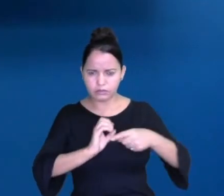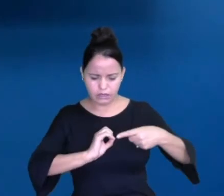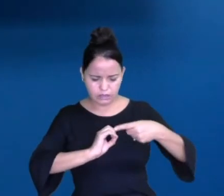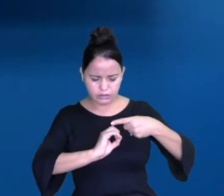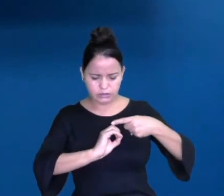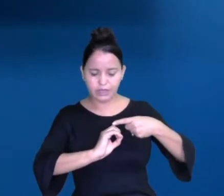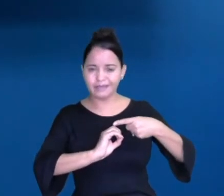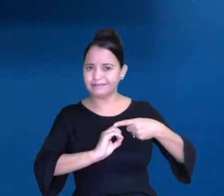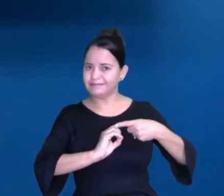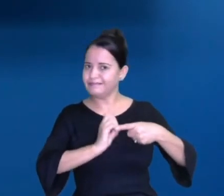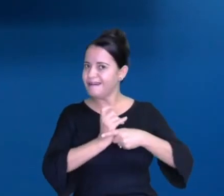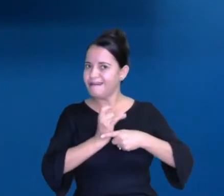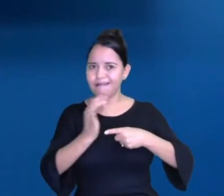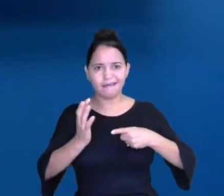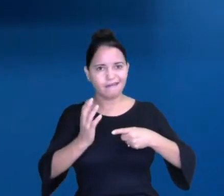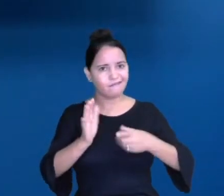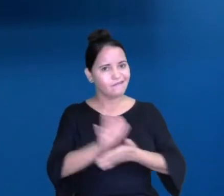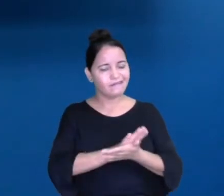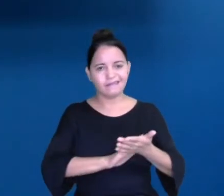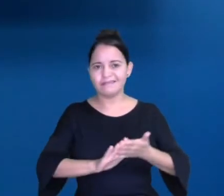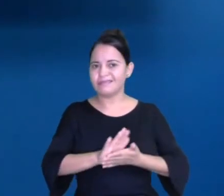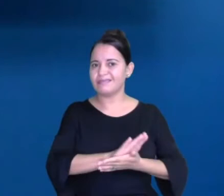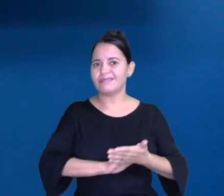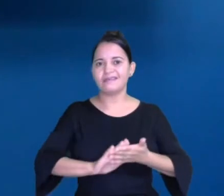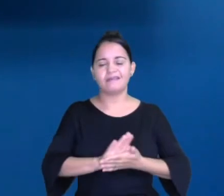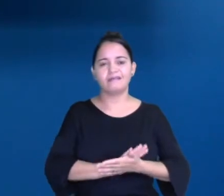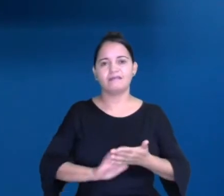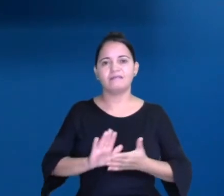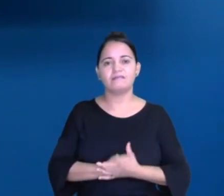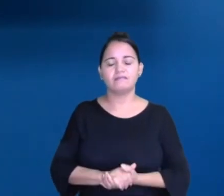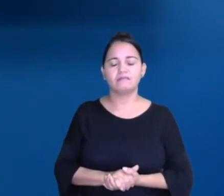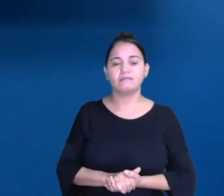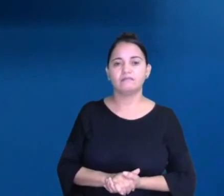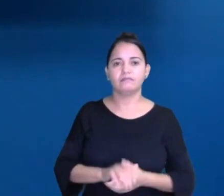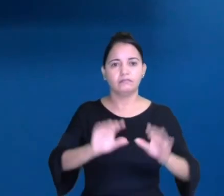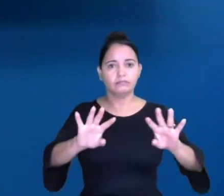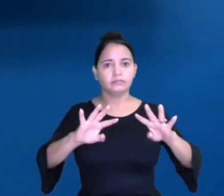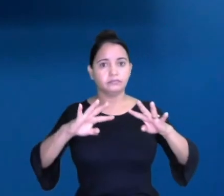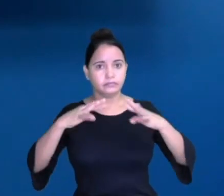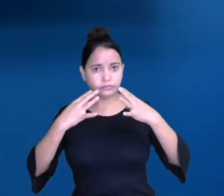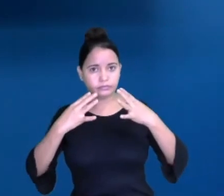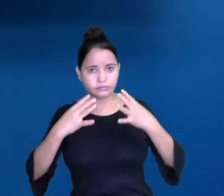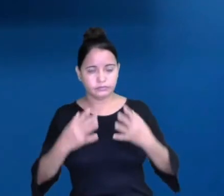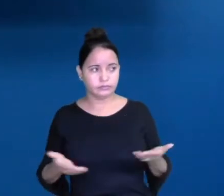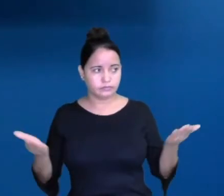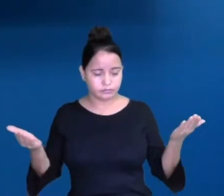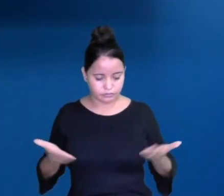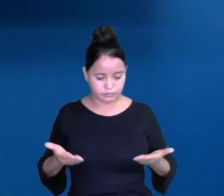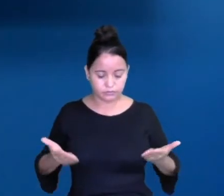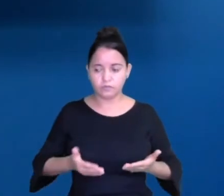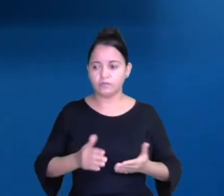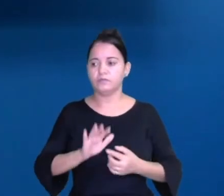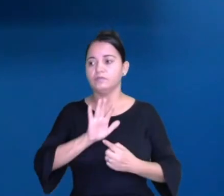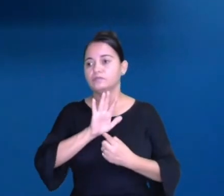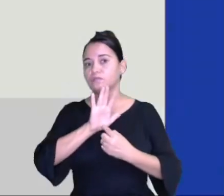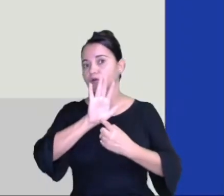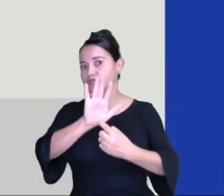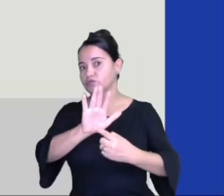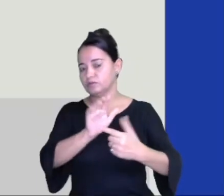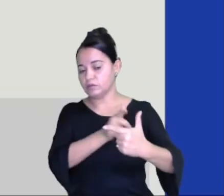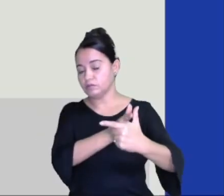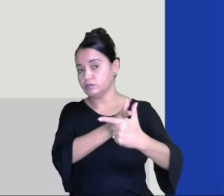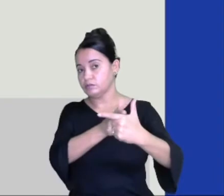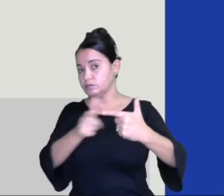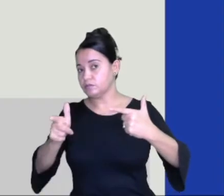indicar fração, ok? Então, vamos lá, vamos prestar atenção agora, que eu preciso trazer para você a representação da